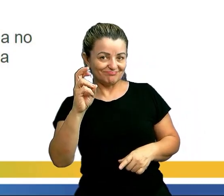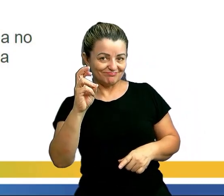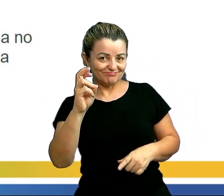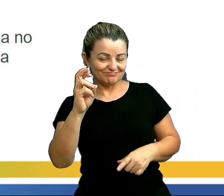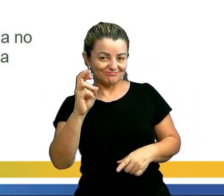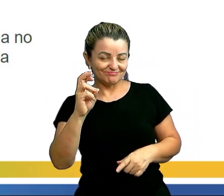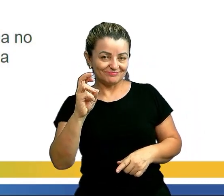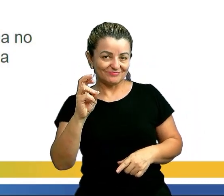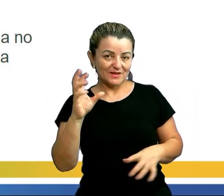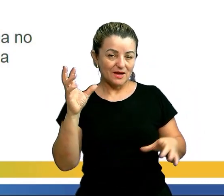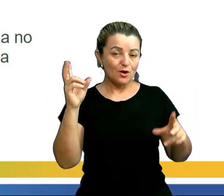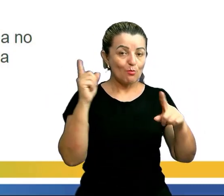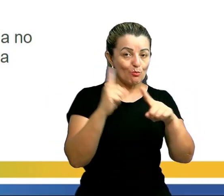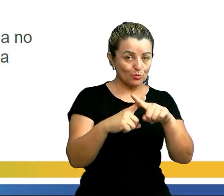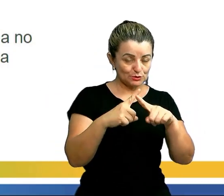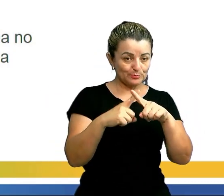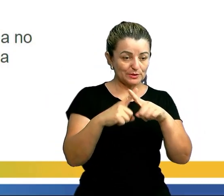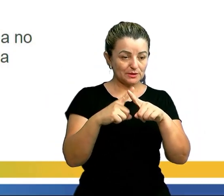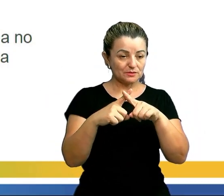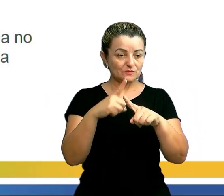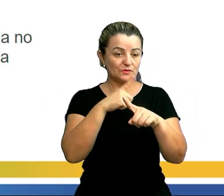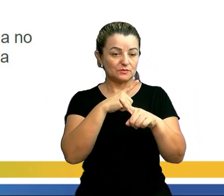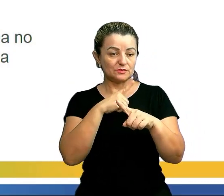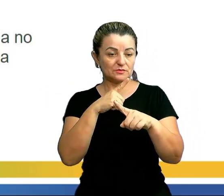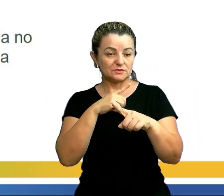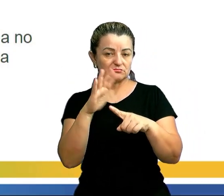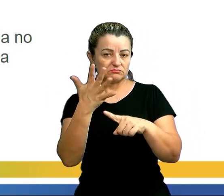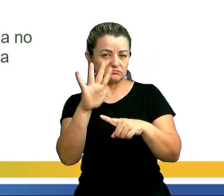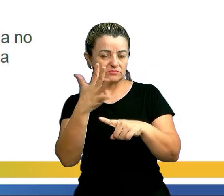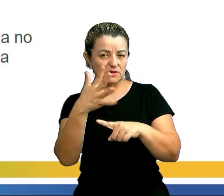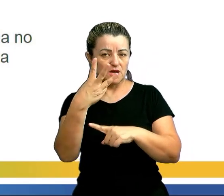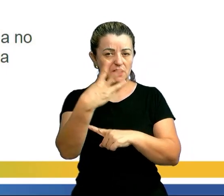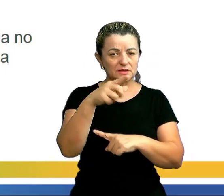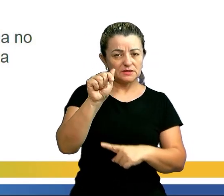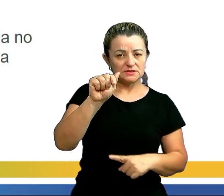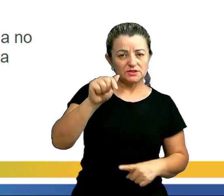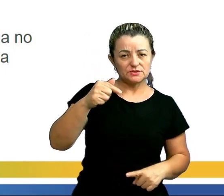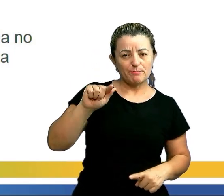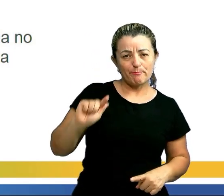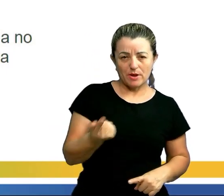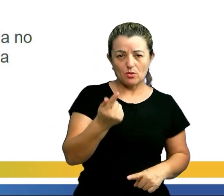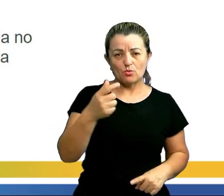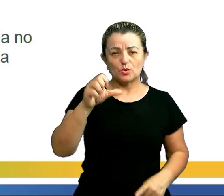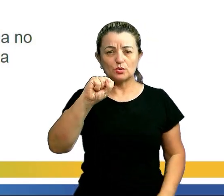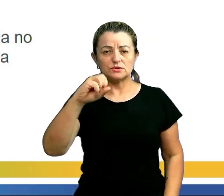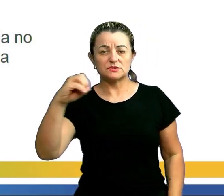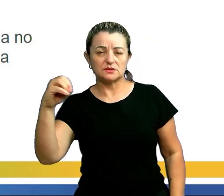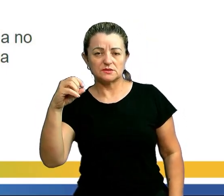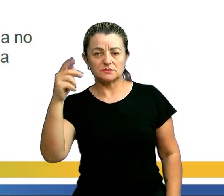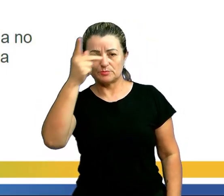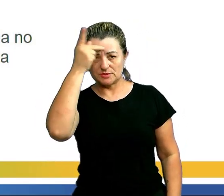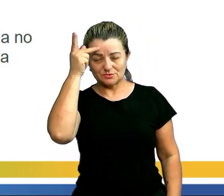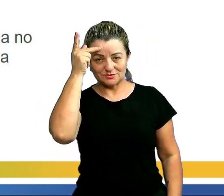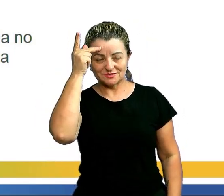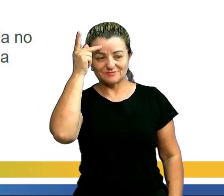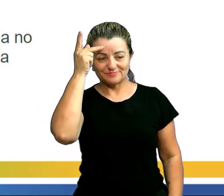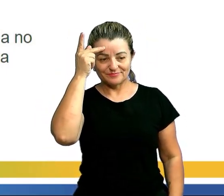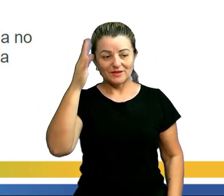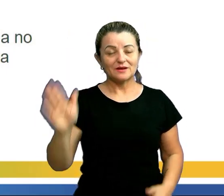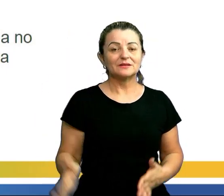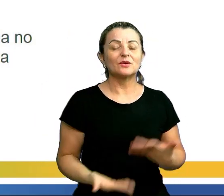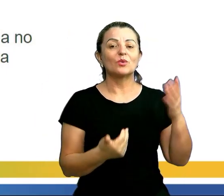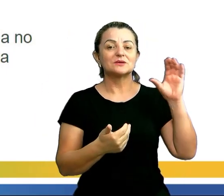aqui. Multiplicando, a gente vai ter, então, em torno de 37.800 pessoas. Traduzindo,